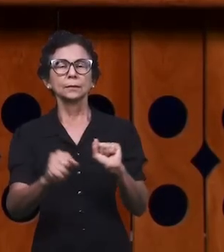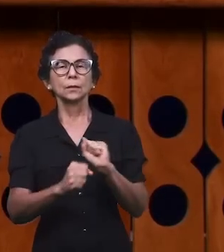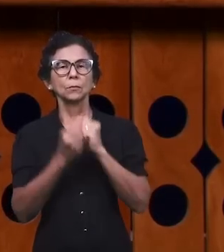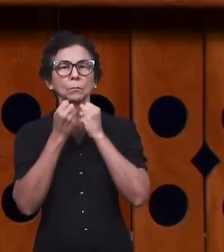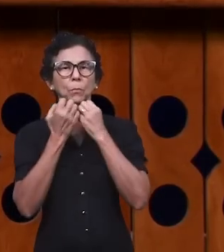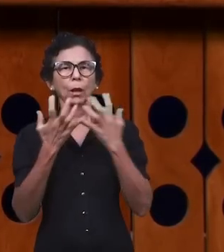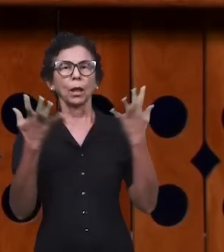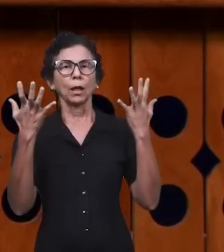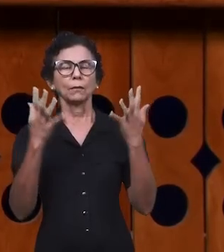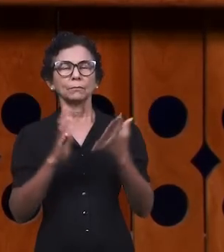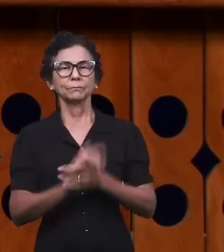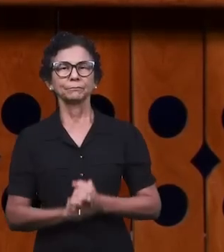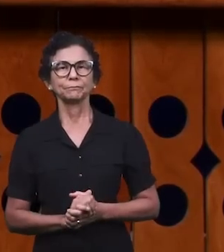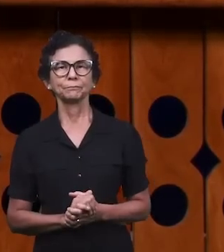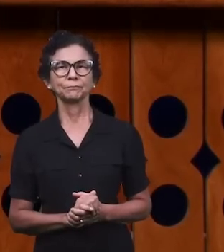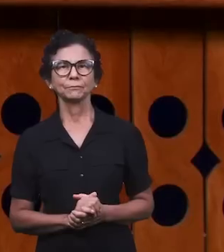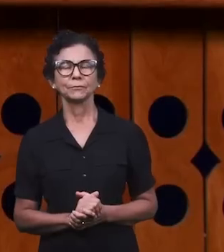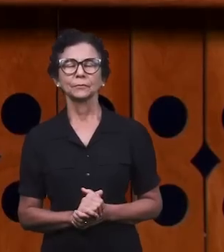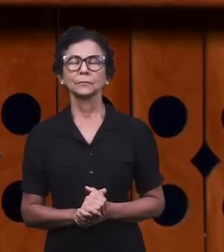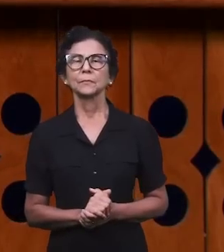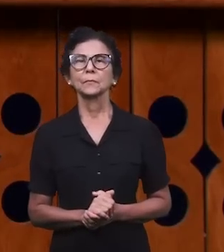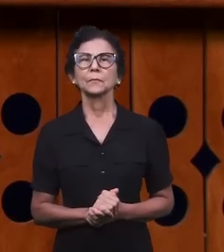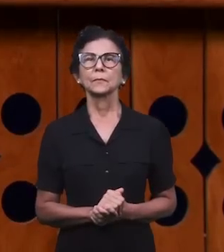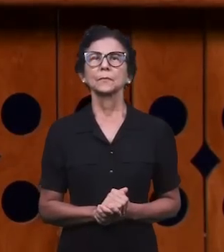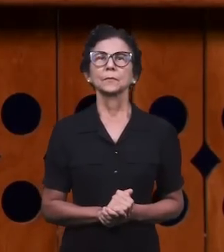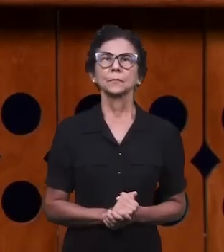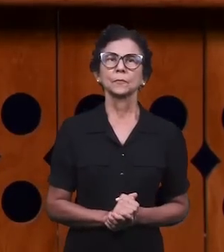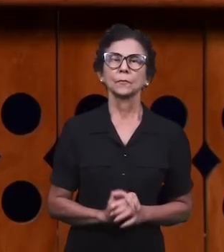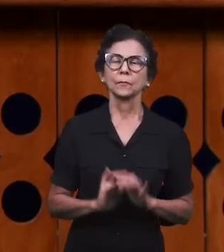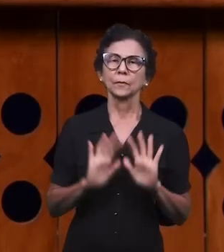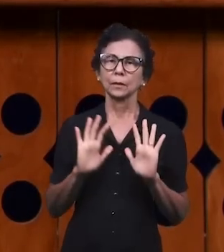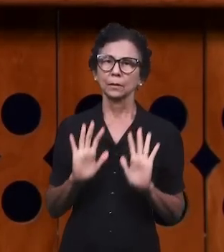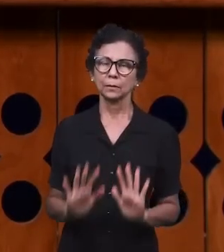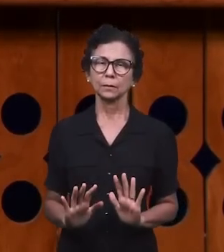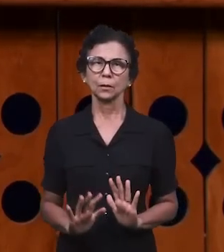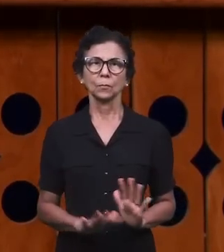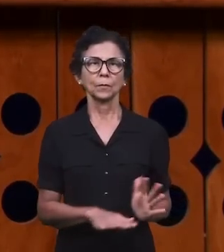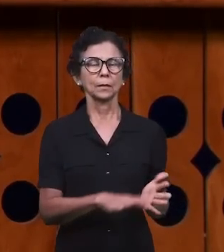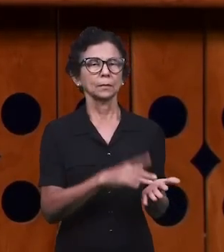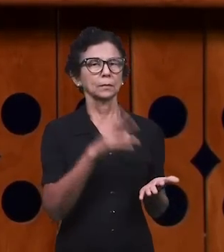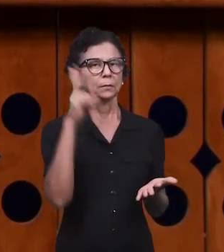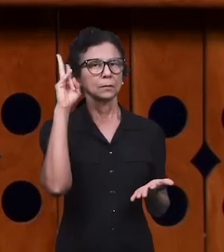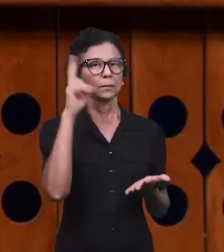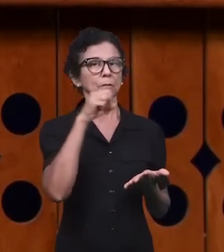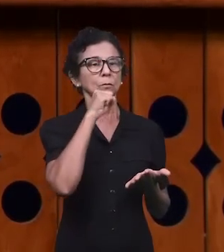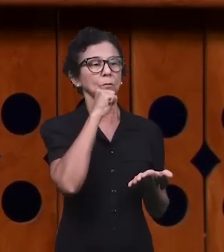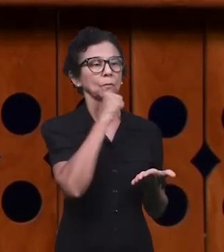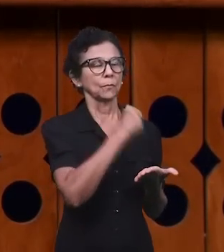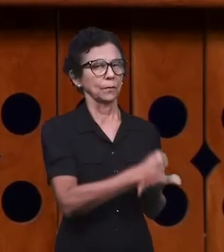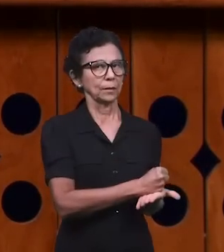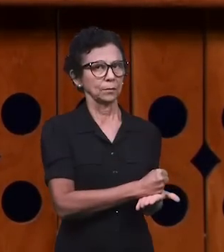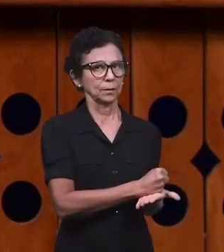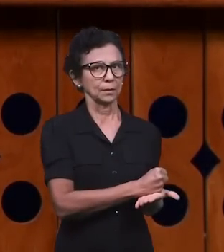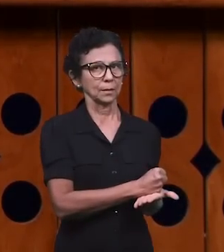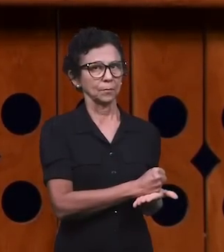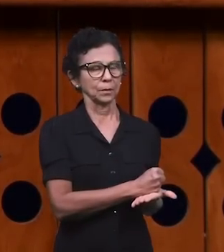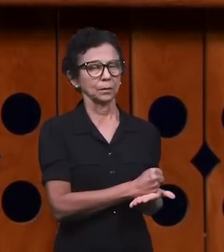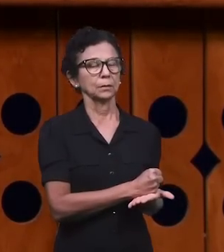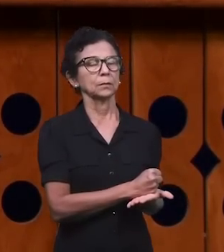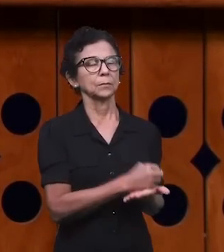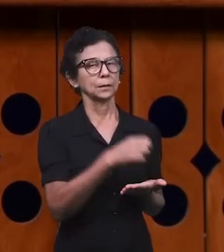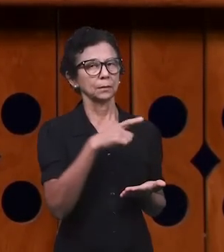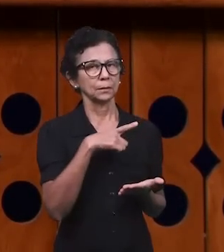jovens compreendam? Que dentro dessa história do Velho Testamento tem uma história da